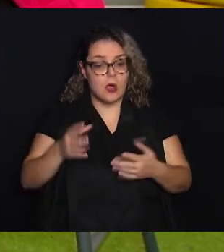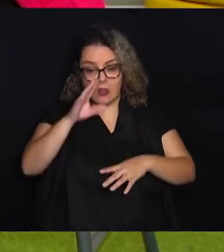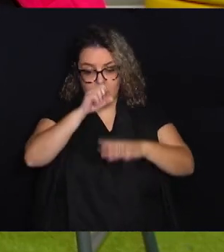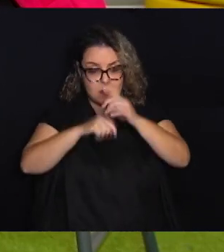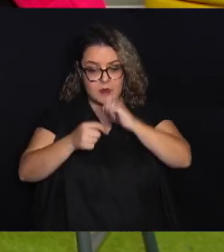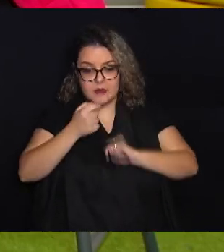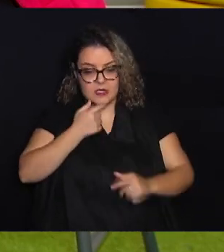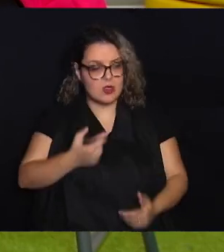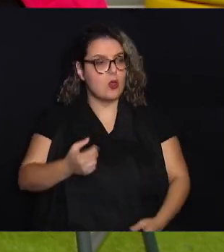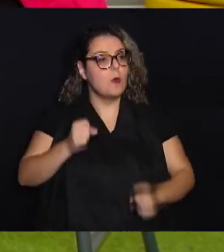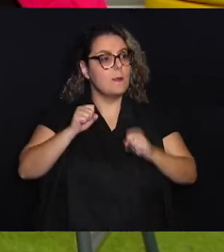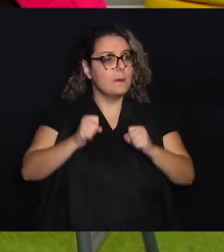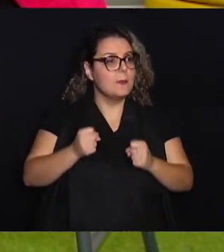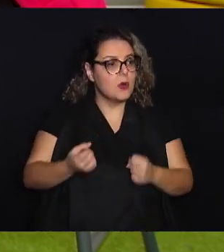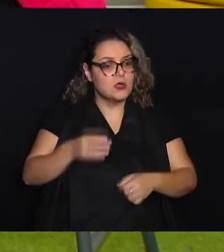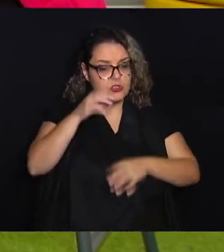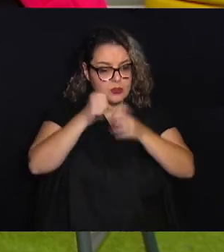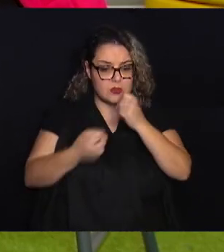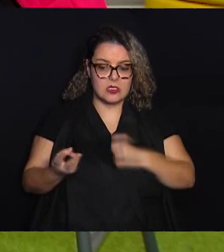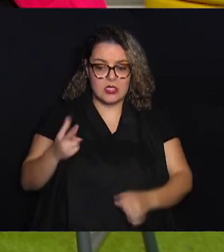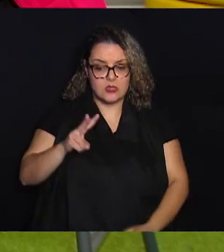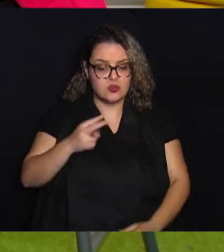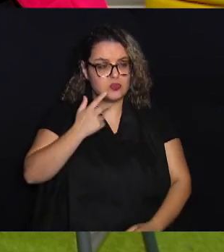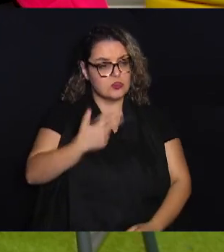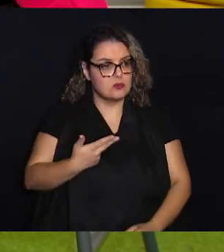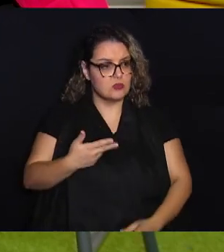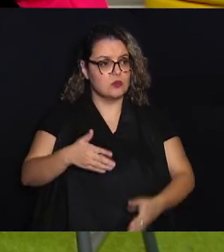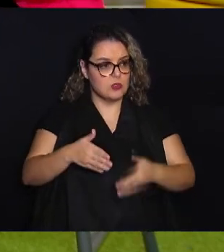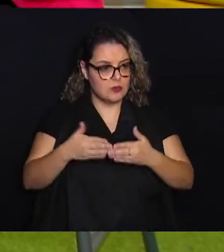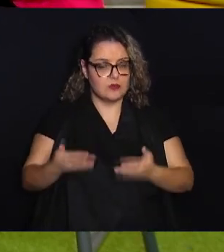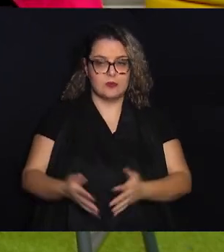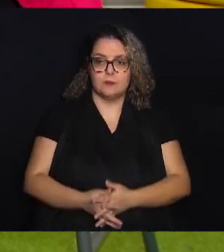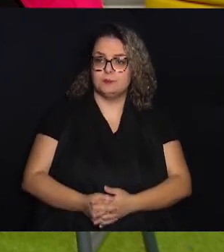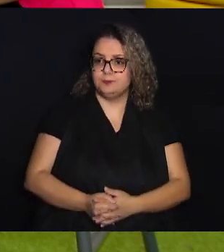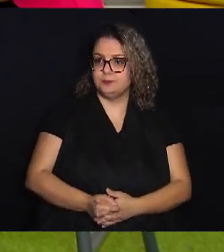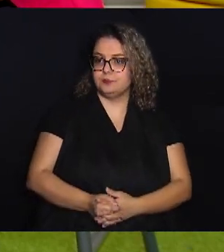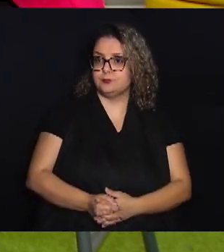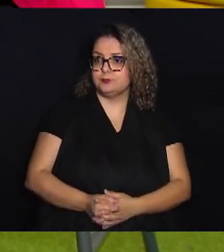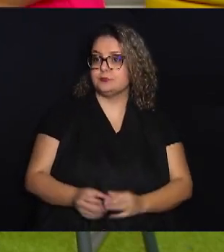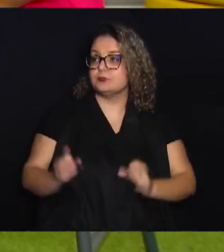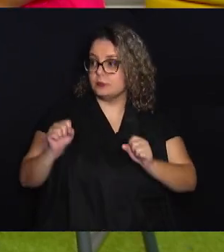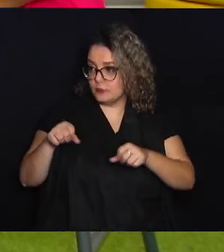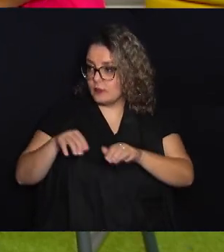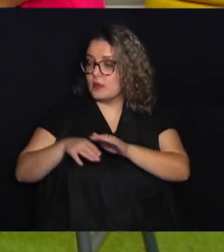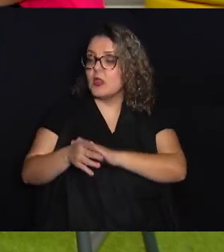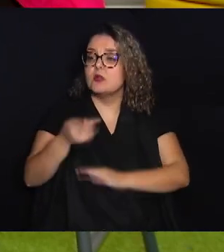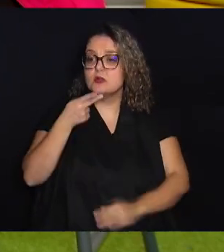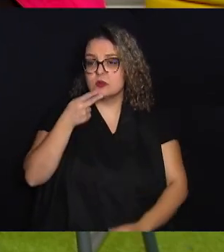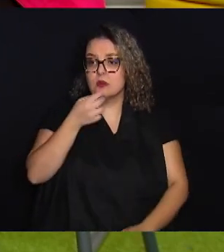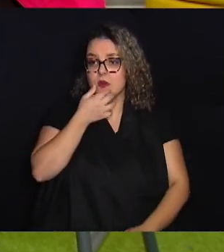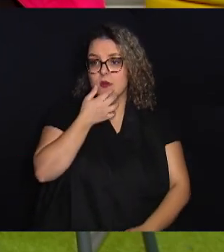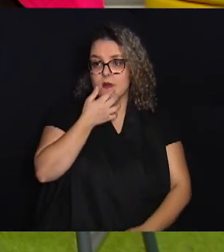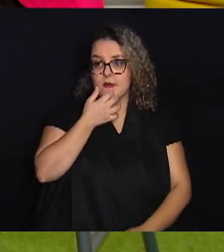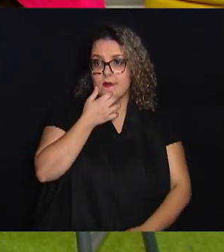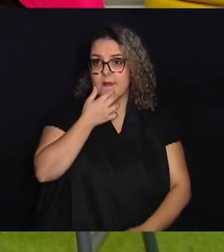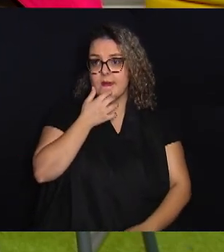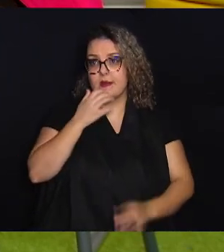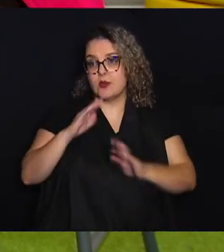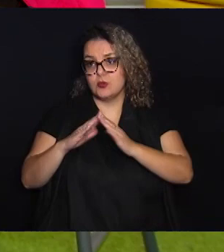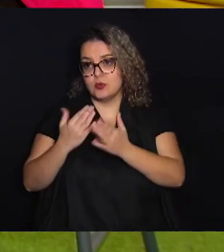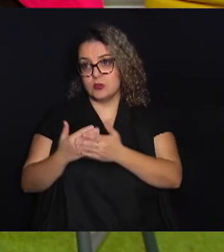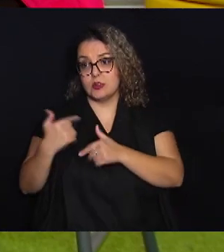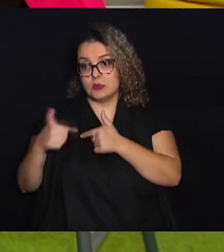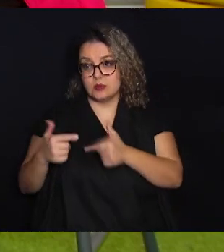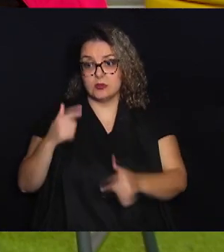para aprender as duas línguas ao mesmo tempo? Enfim, por favor. Sim, costumamos dizer, né, no colégio em que eu